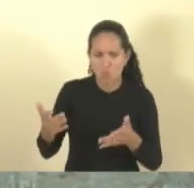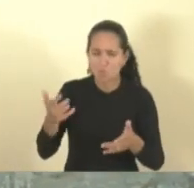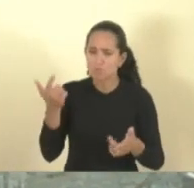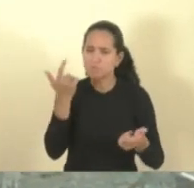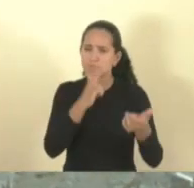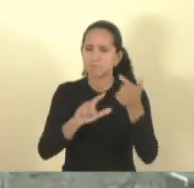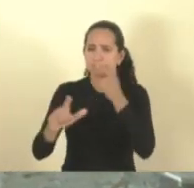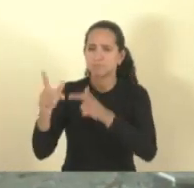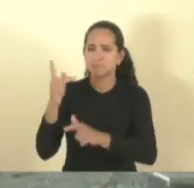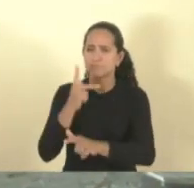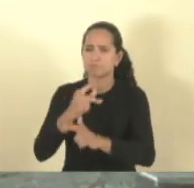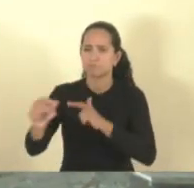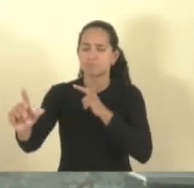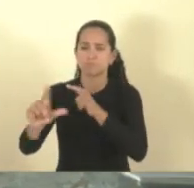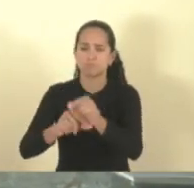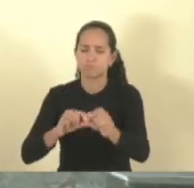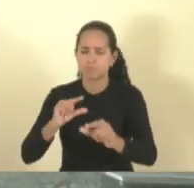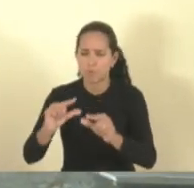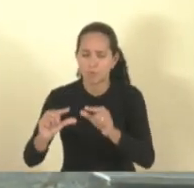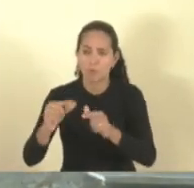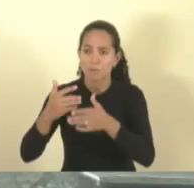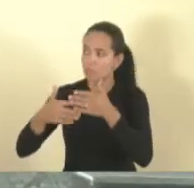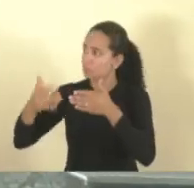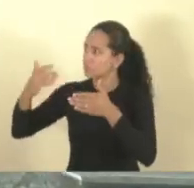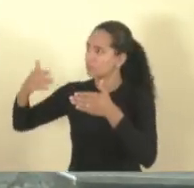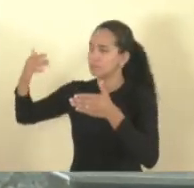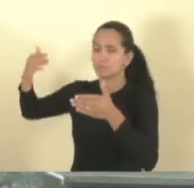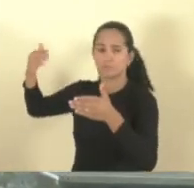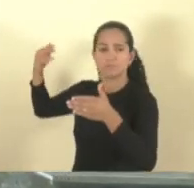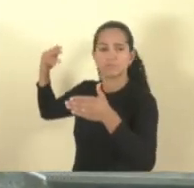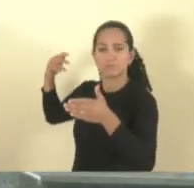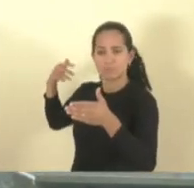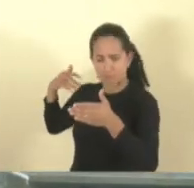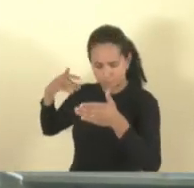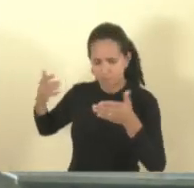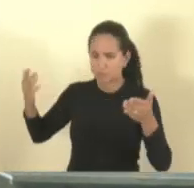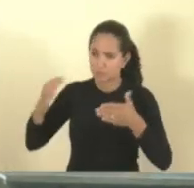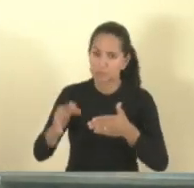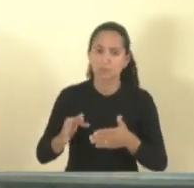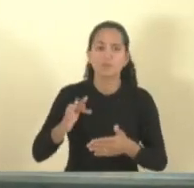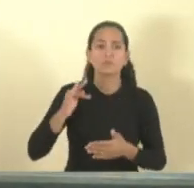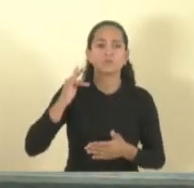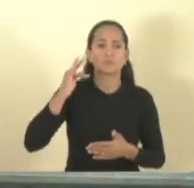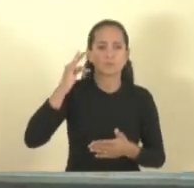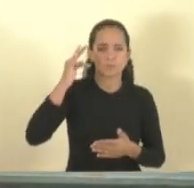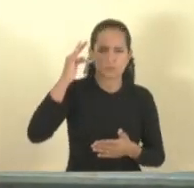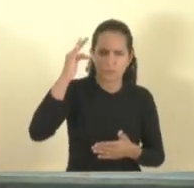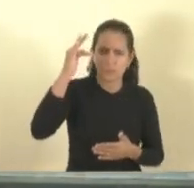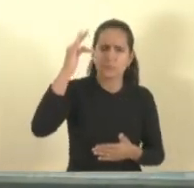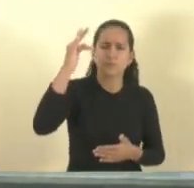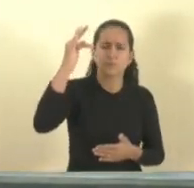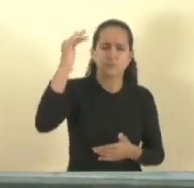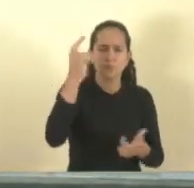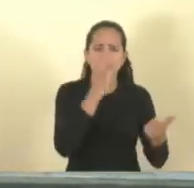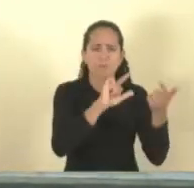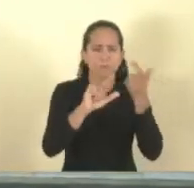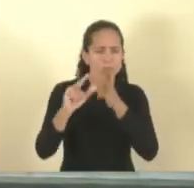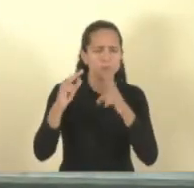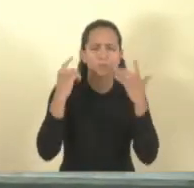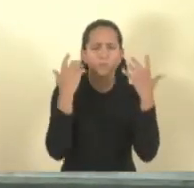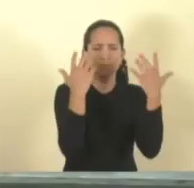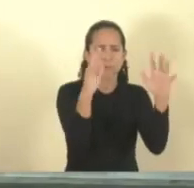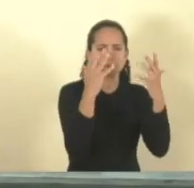forem poucas, acenai para nós posteridade. Salve